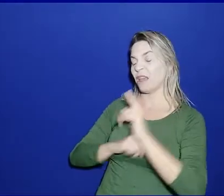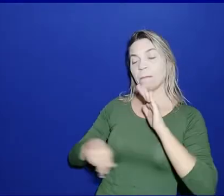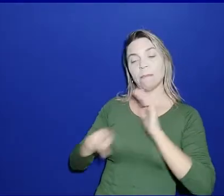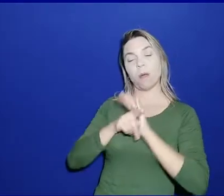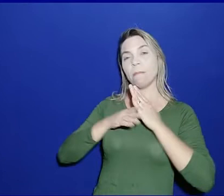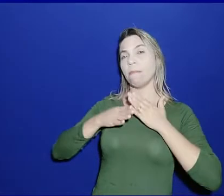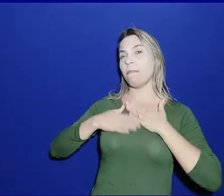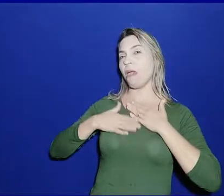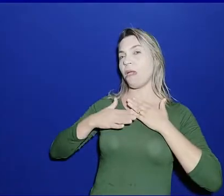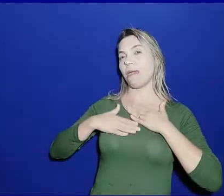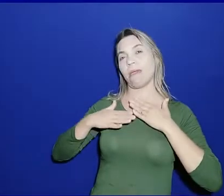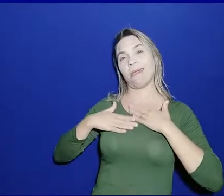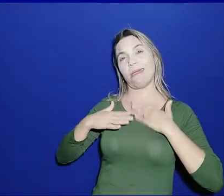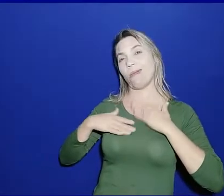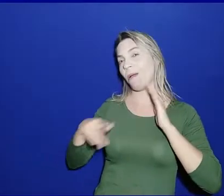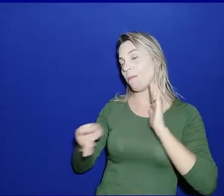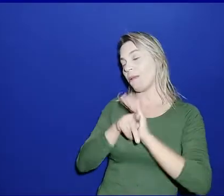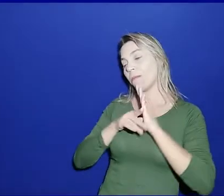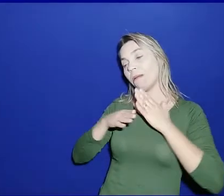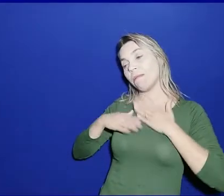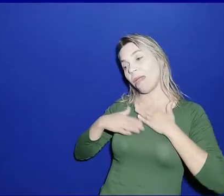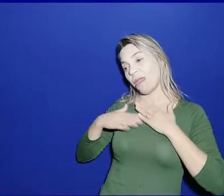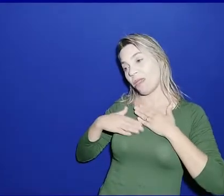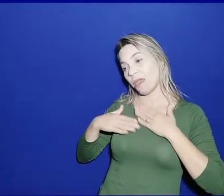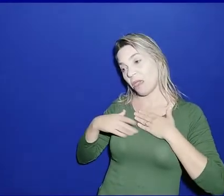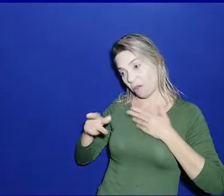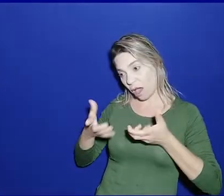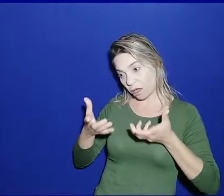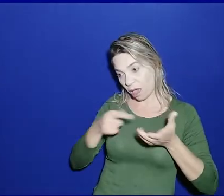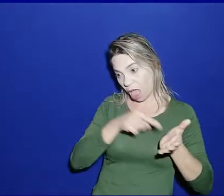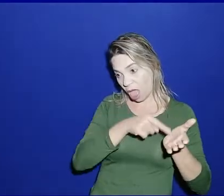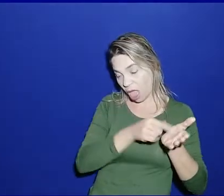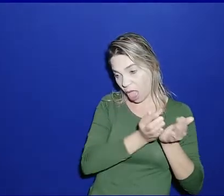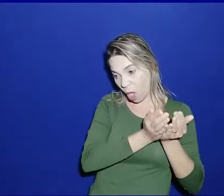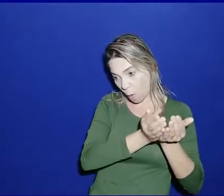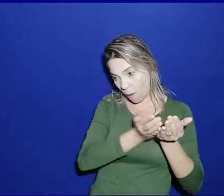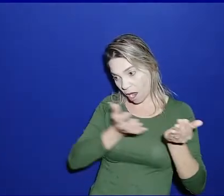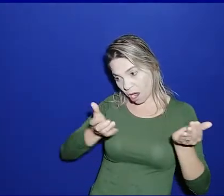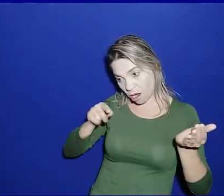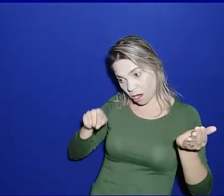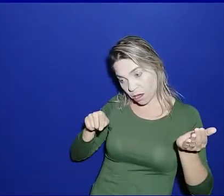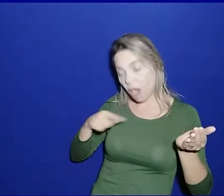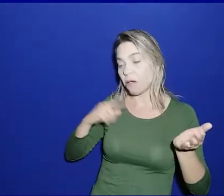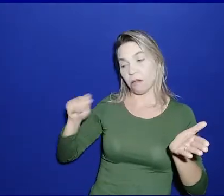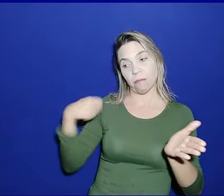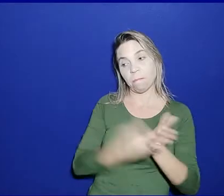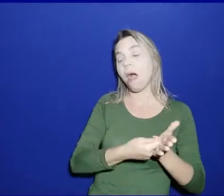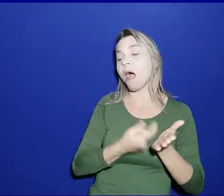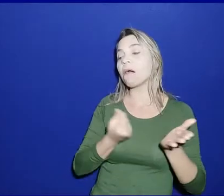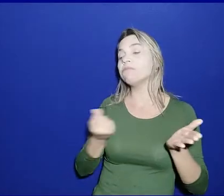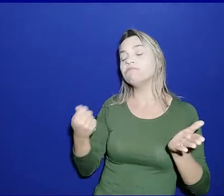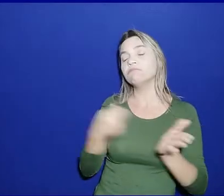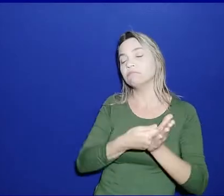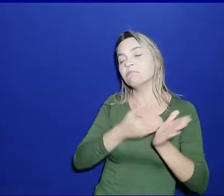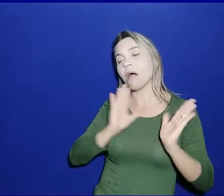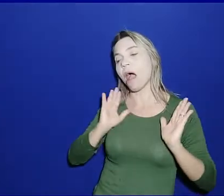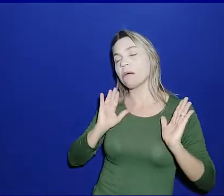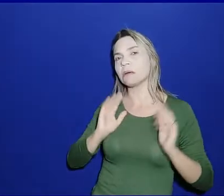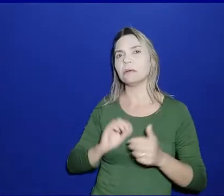ele me possui, ele está preso a mim. Se você quer levá-lo de volta para você, pague o preço